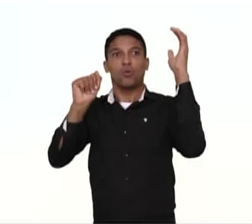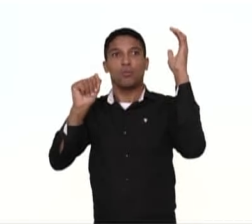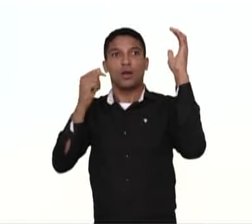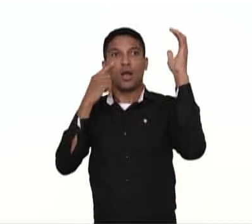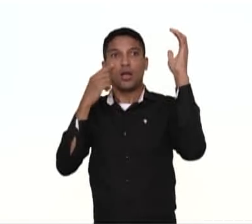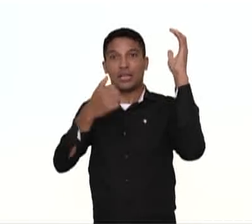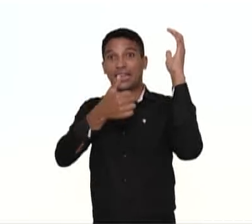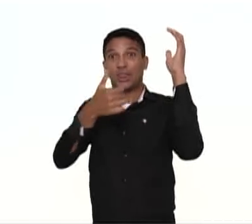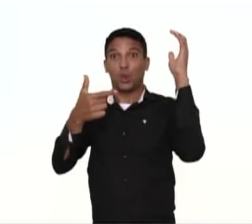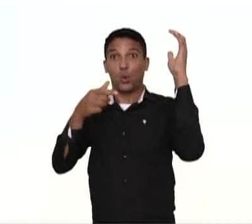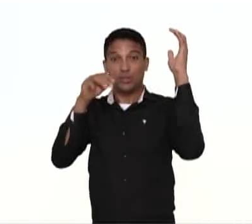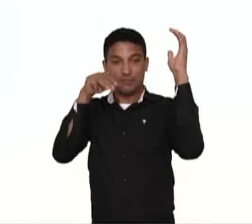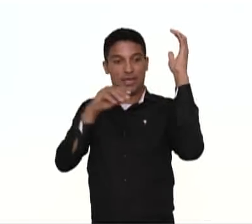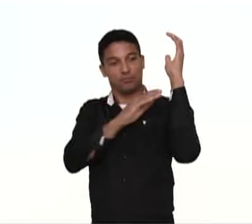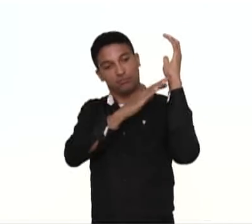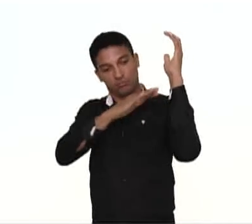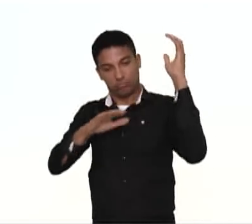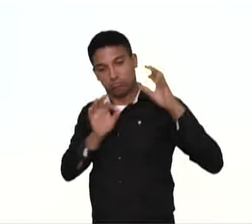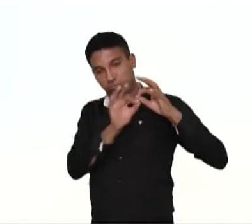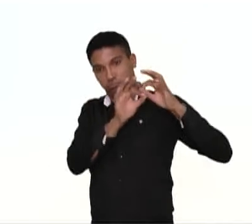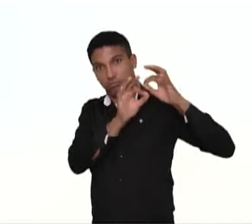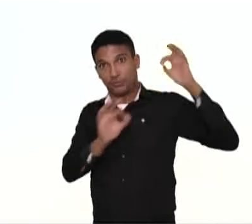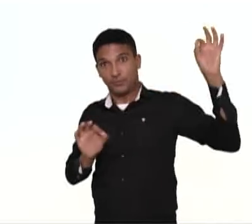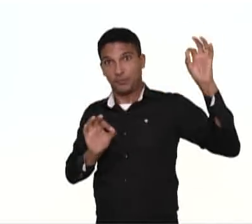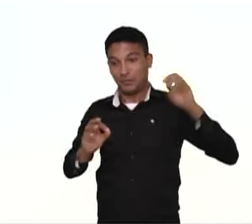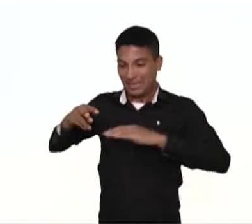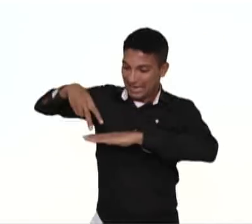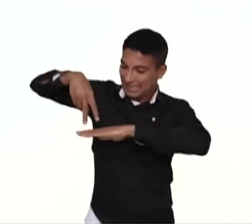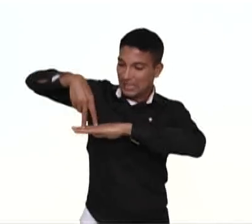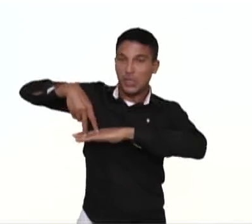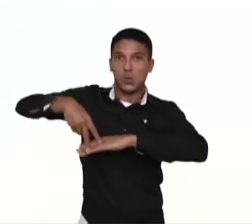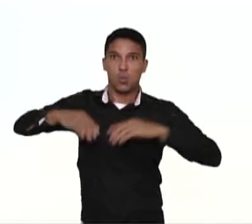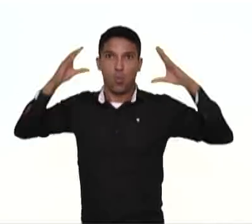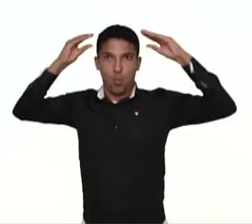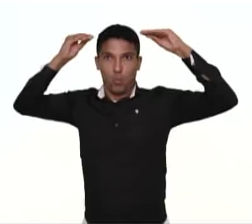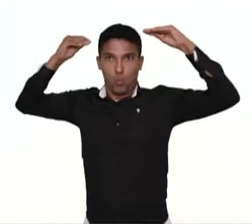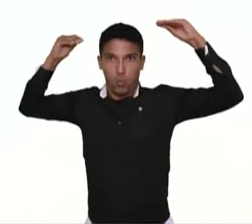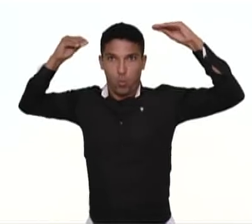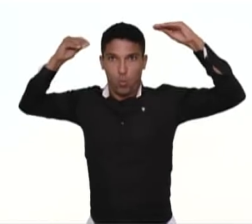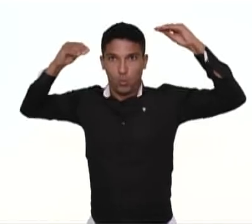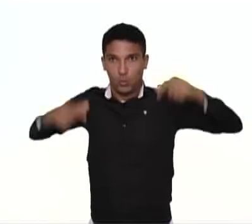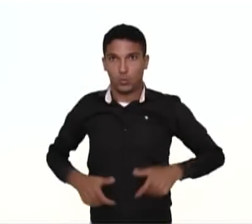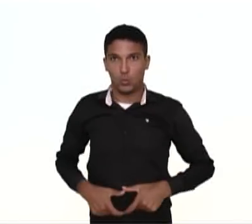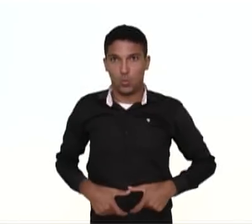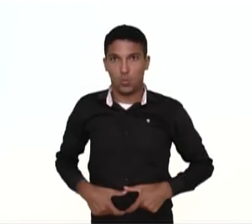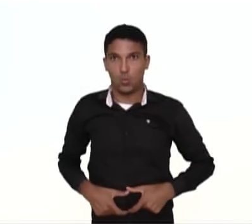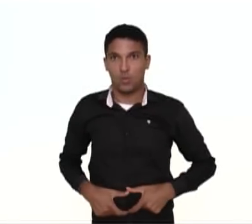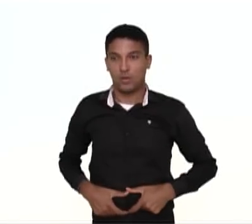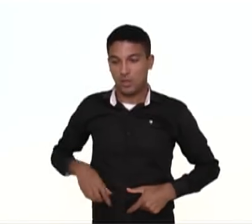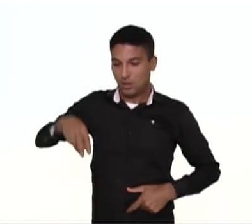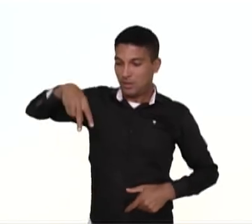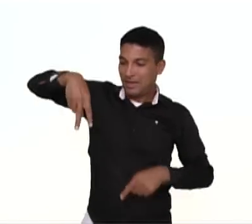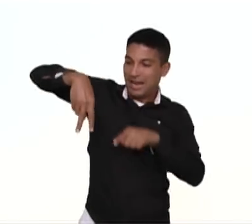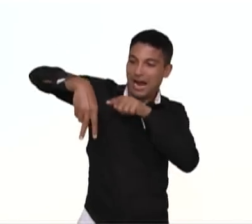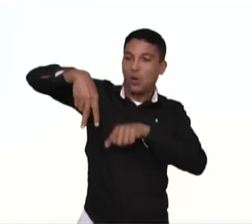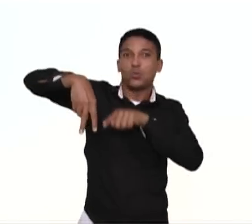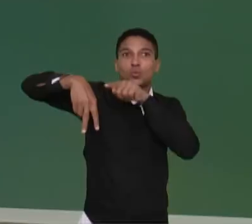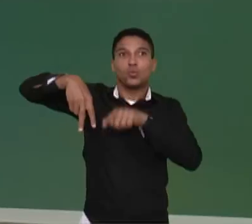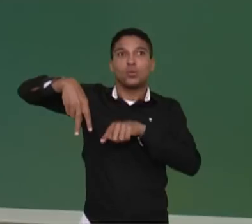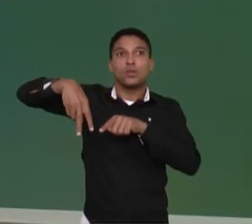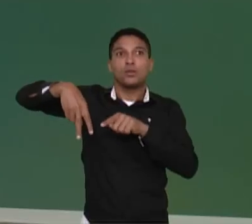o fazendeiro tem 1,80 m de altura. Vamos dar uma olhadinha nesse esquema, como é que ele ficou. Tem a árvore